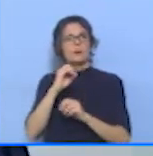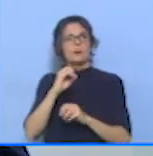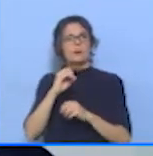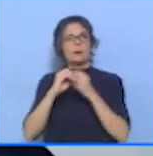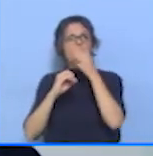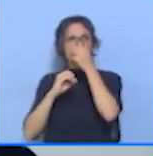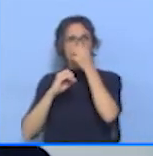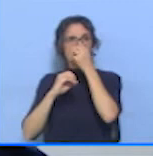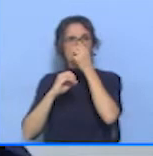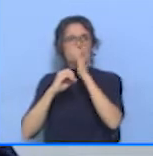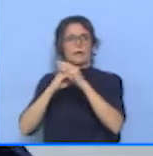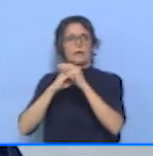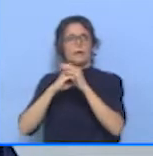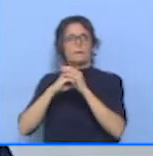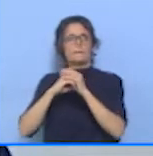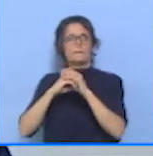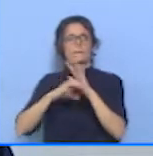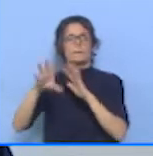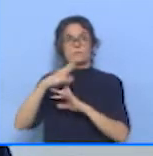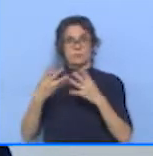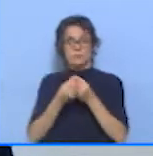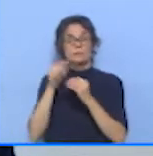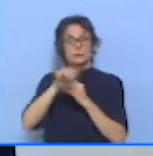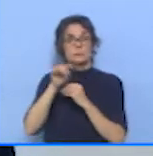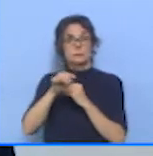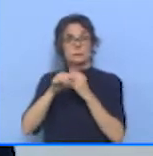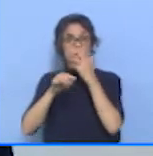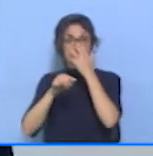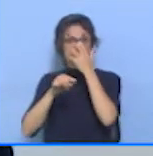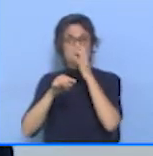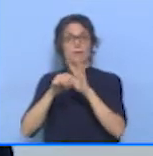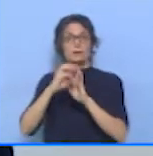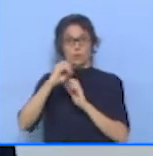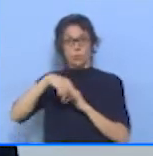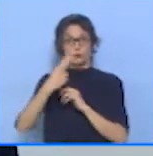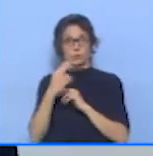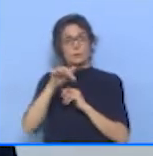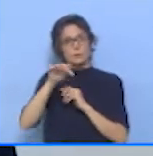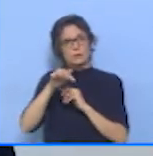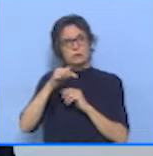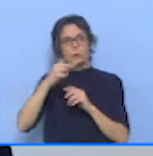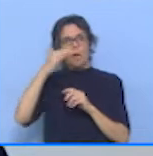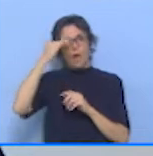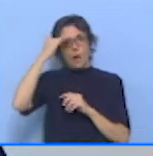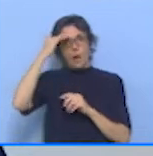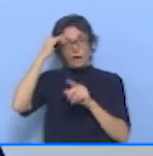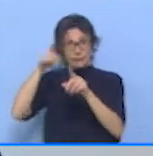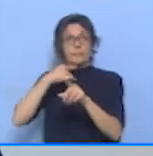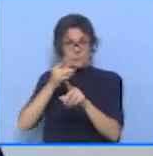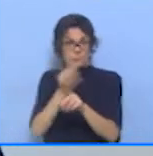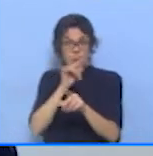António Guterres, que tem dito que nós não estamos a fazer de forma alguma o suficiente